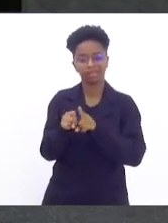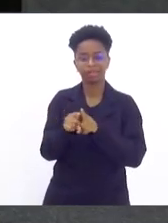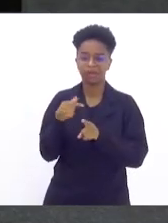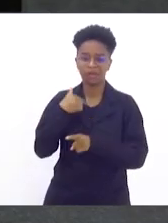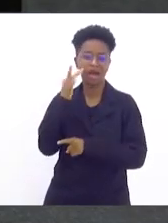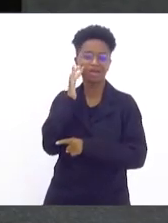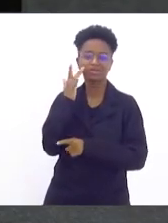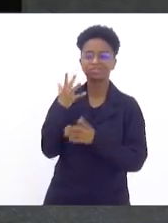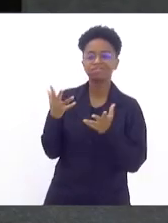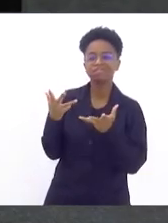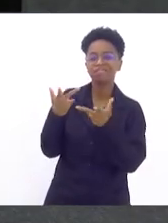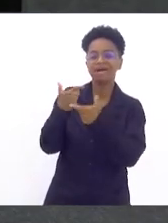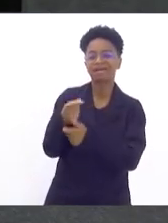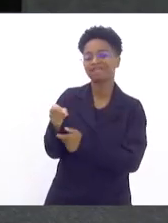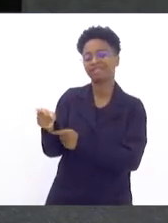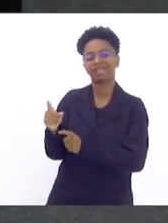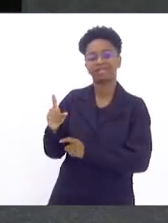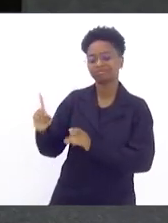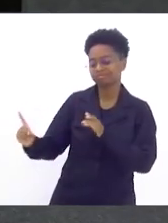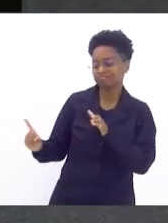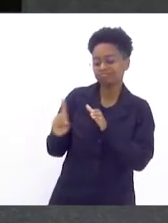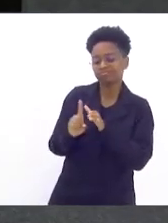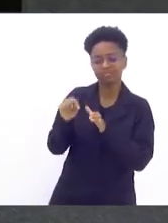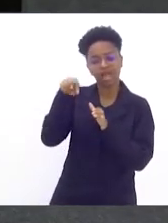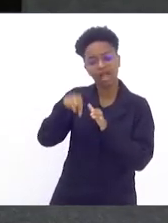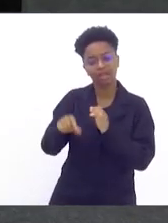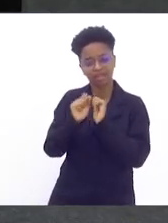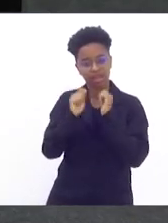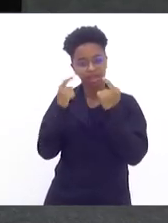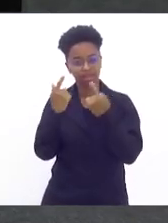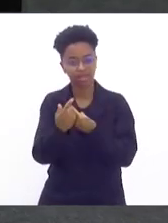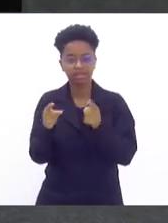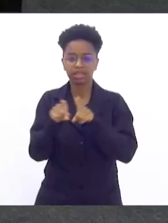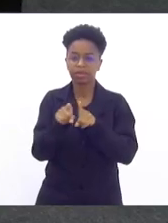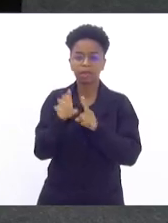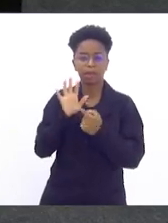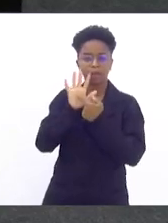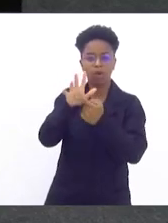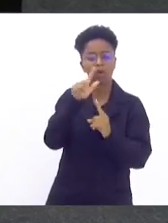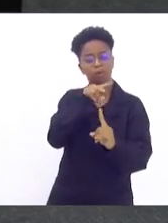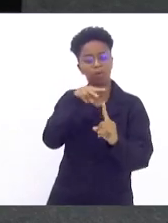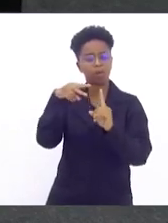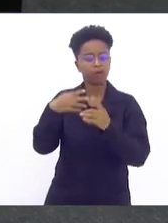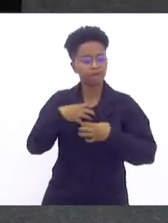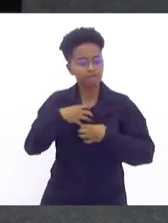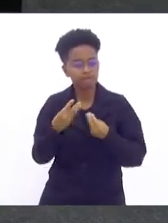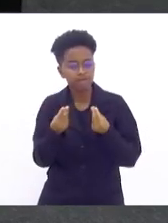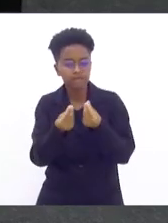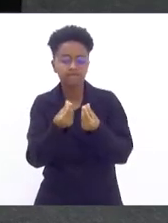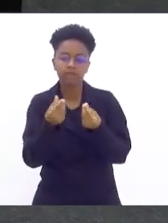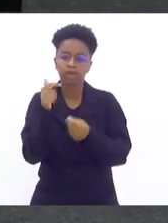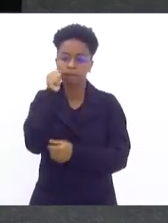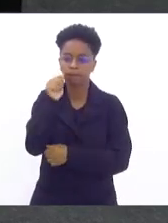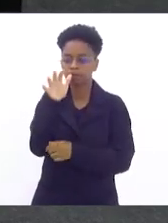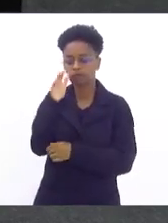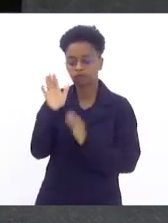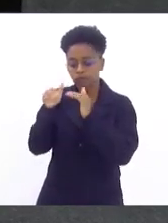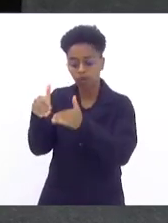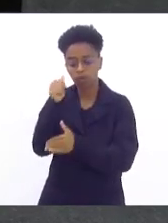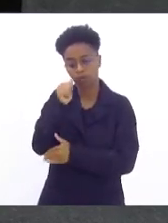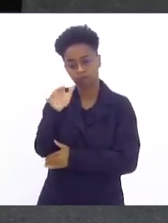um luxo ter Marina do MST nessa casa aqui trazendo esse olhar tão delicado tão sensível para as mulheres do campo